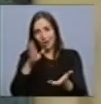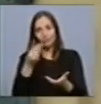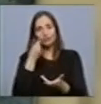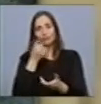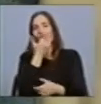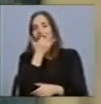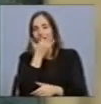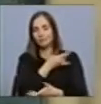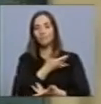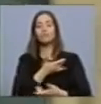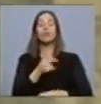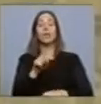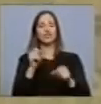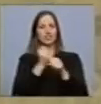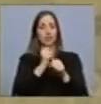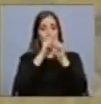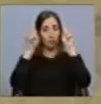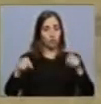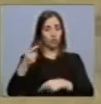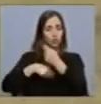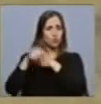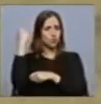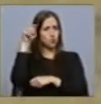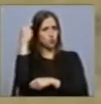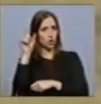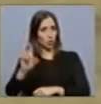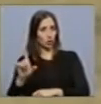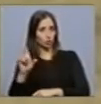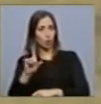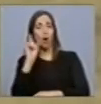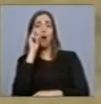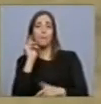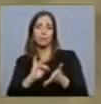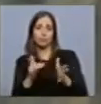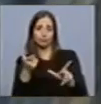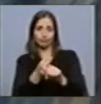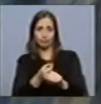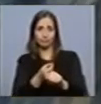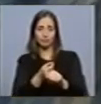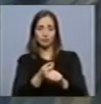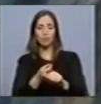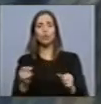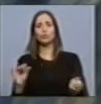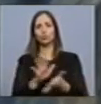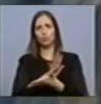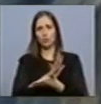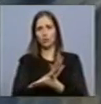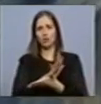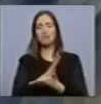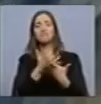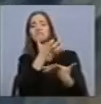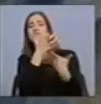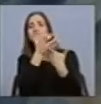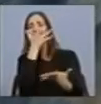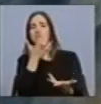Este foi o único trabalho vendido na Liga Naval e a um cidadão brasileiro. A imprensa acabou por dar pouco destaque a